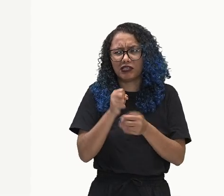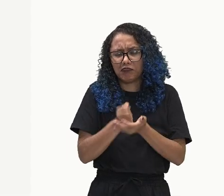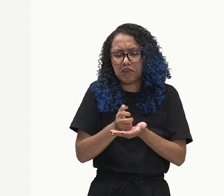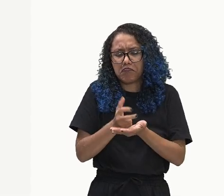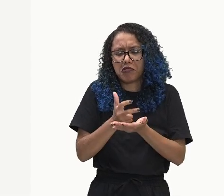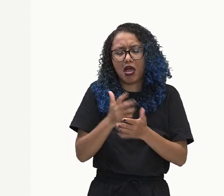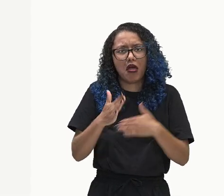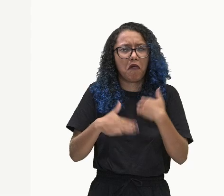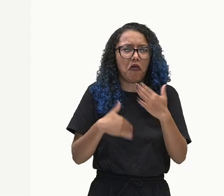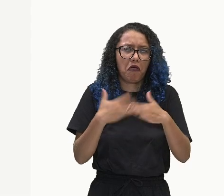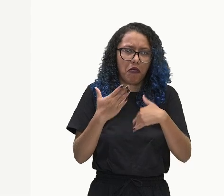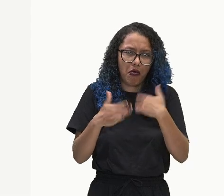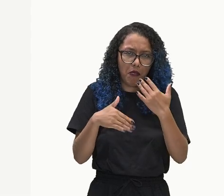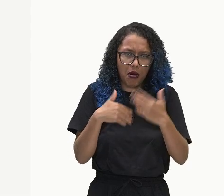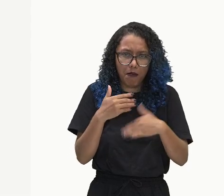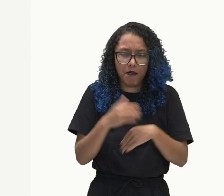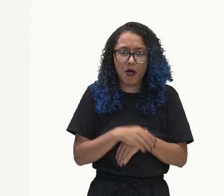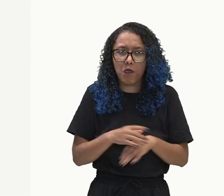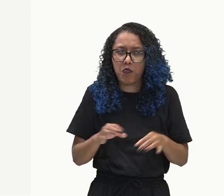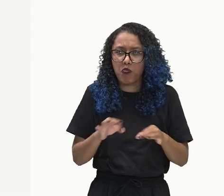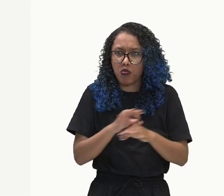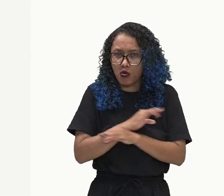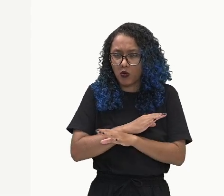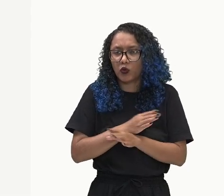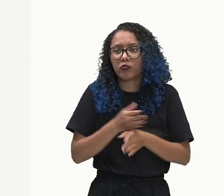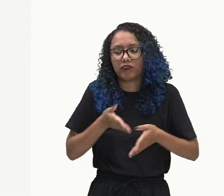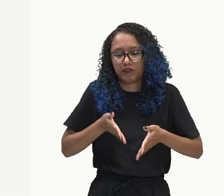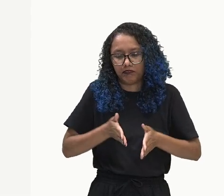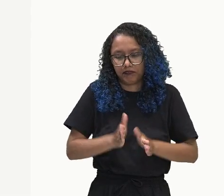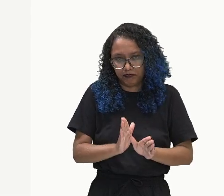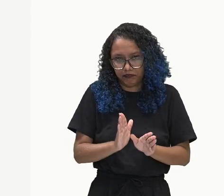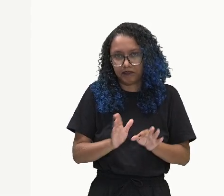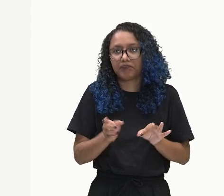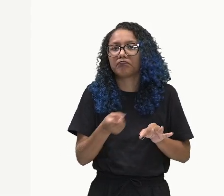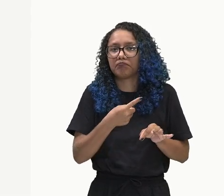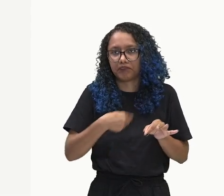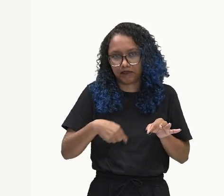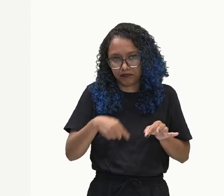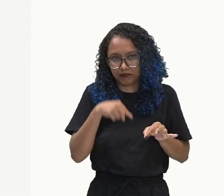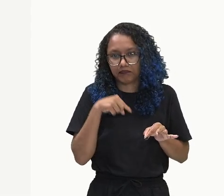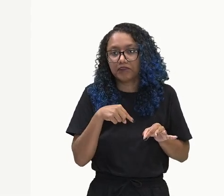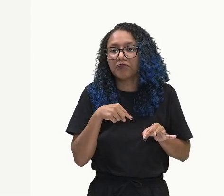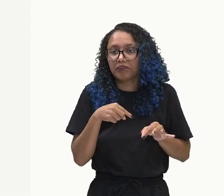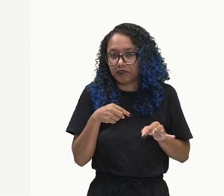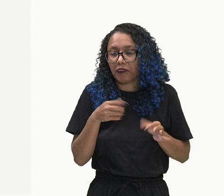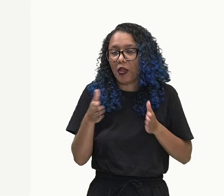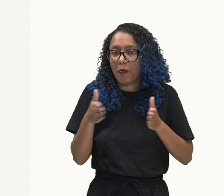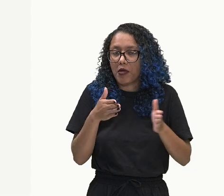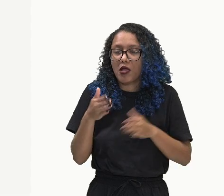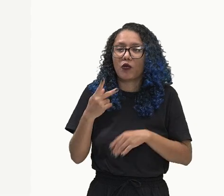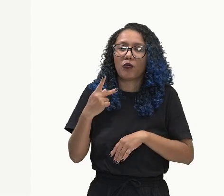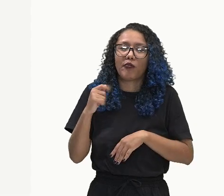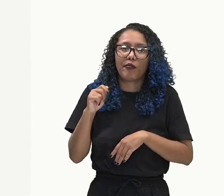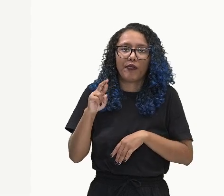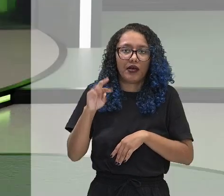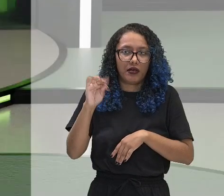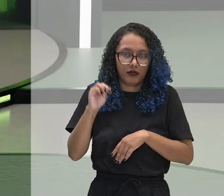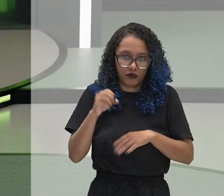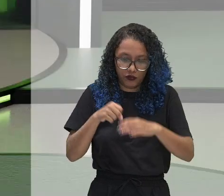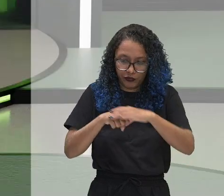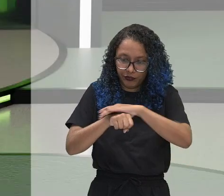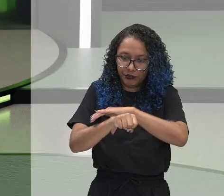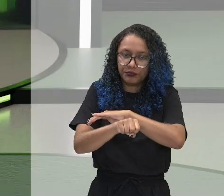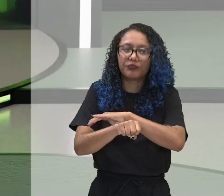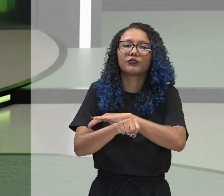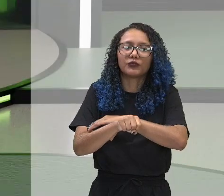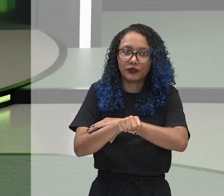desenvolve, né, ele vai ser liberado durante o processo chamado parto. Então, esses aí são